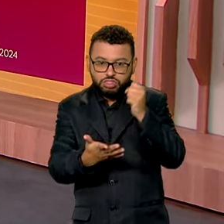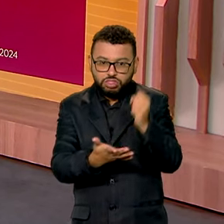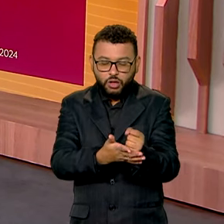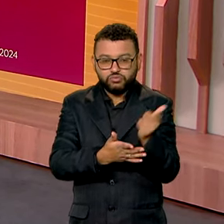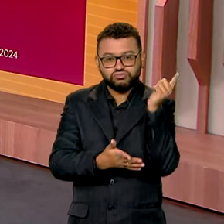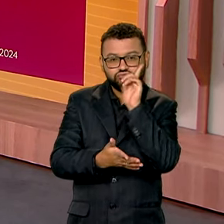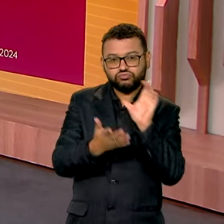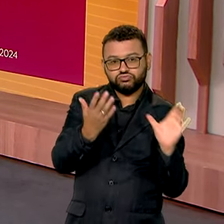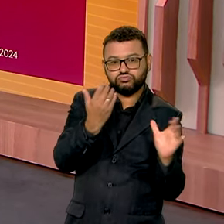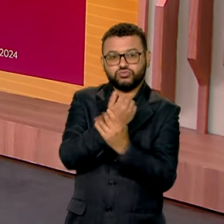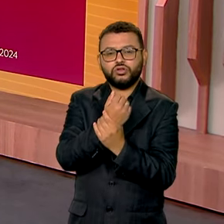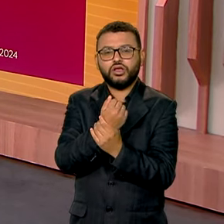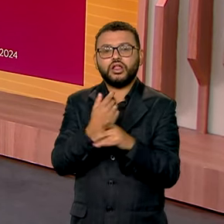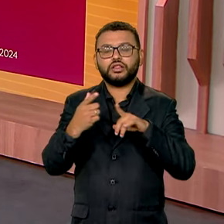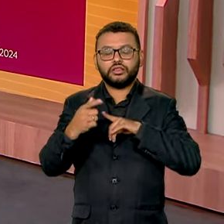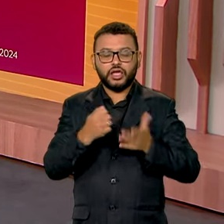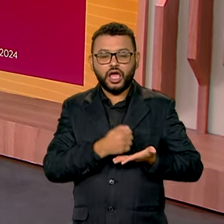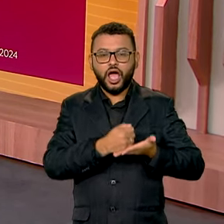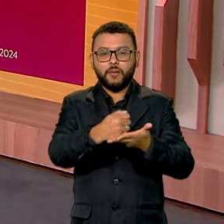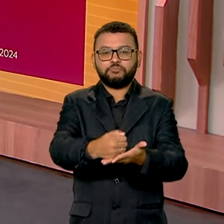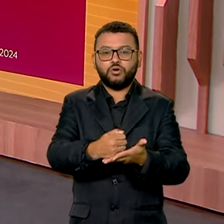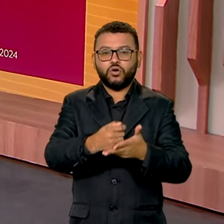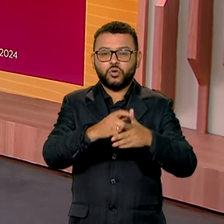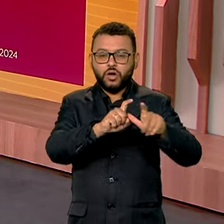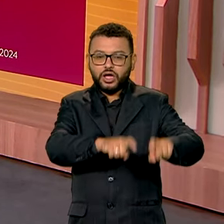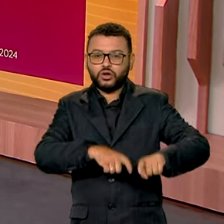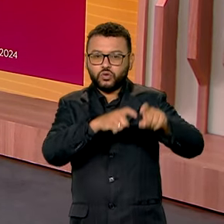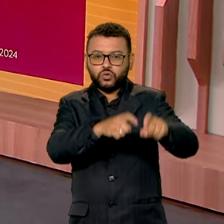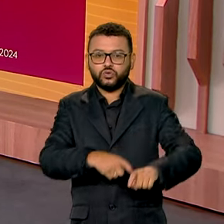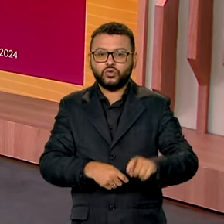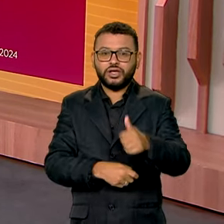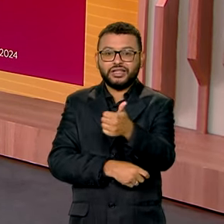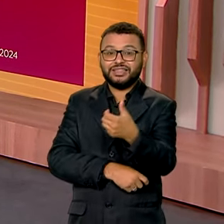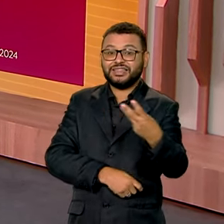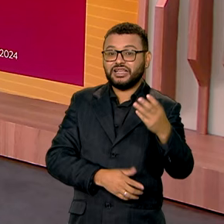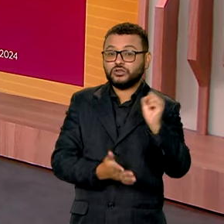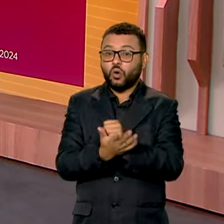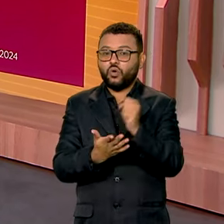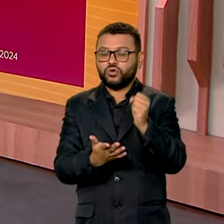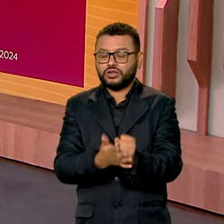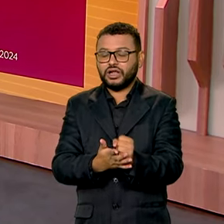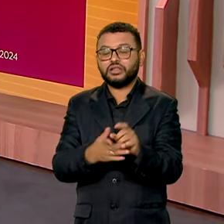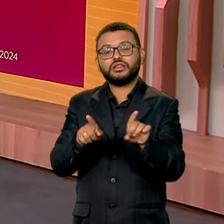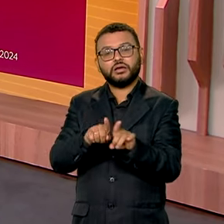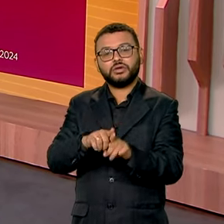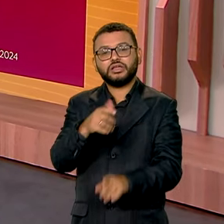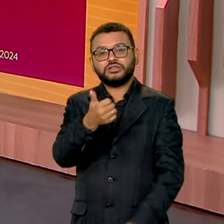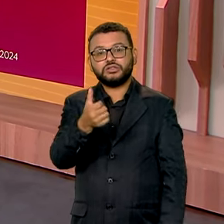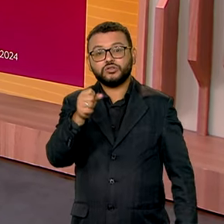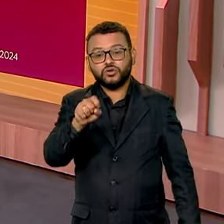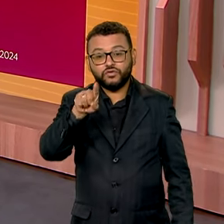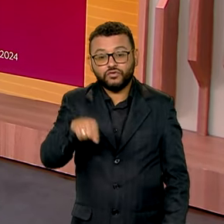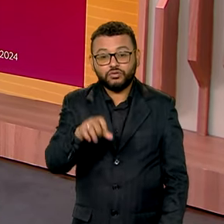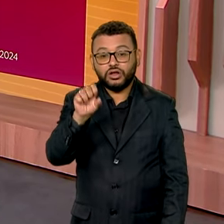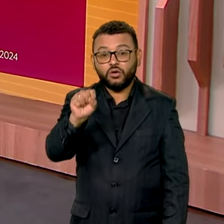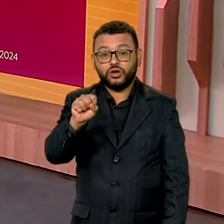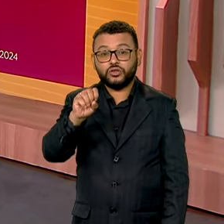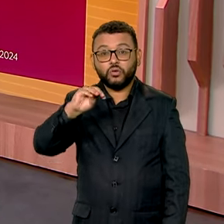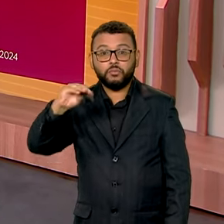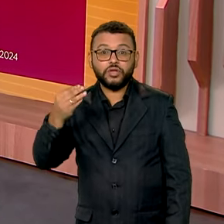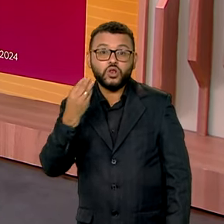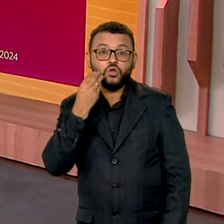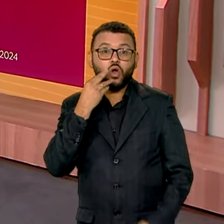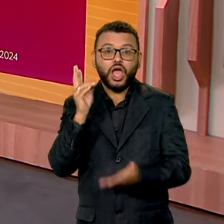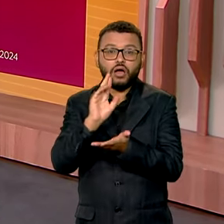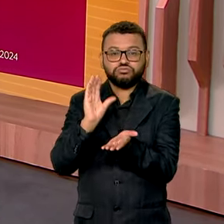No apoio à agricultura, 13 contratos de financiamento da produção e 18,8 milhões de reais em